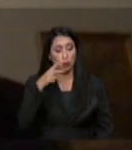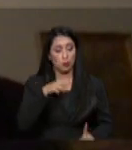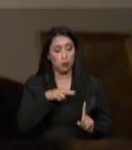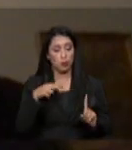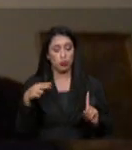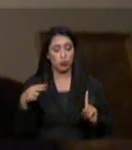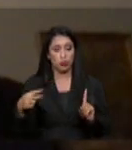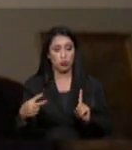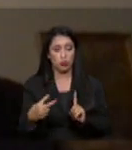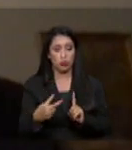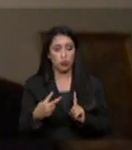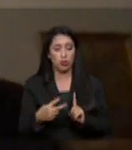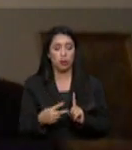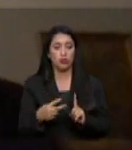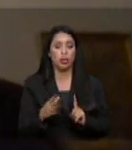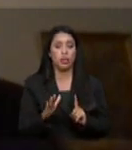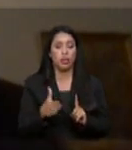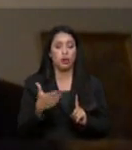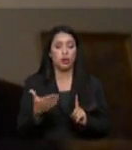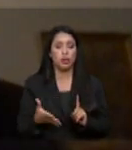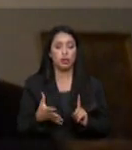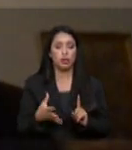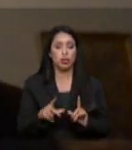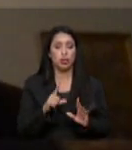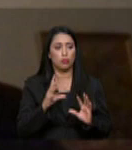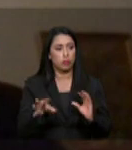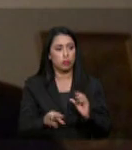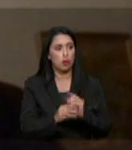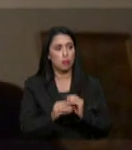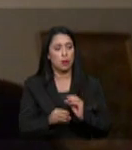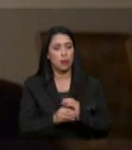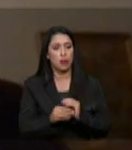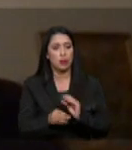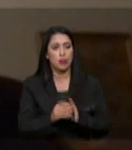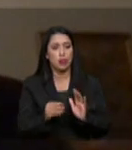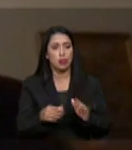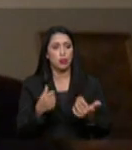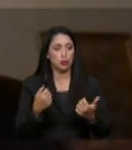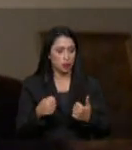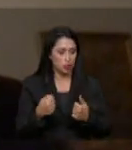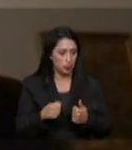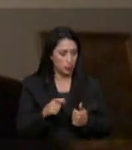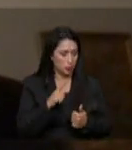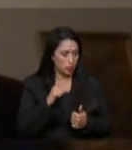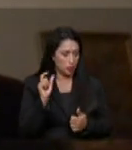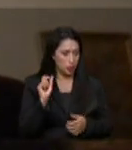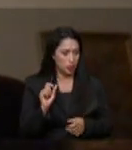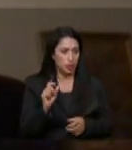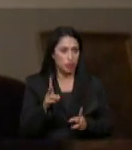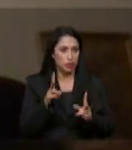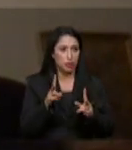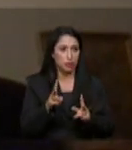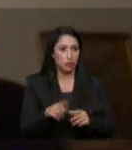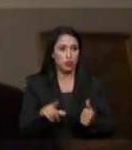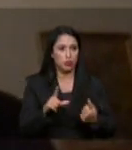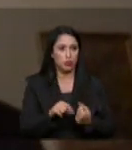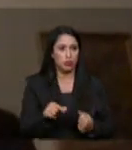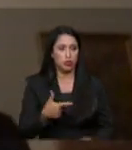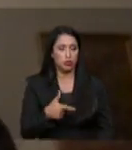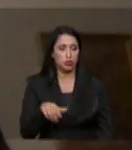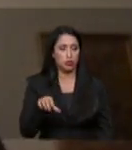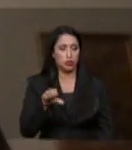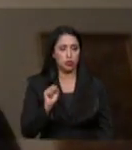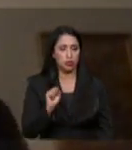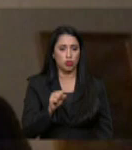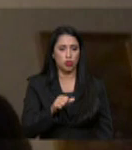poder-dever quando estão preenchidos os requisitos pertinentes conforme dispõe o artigo